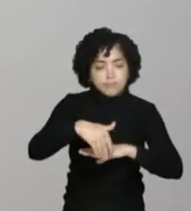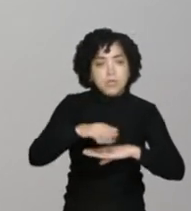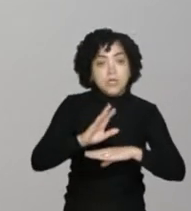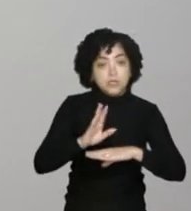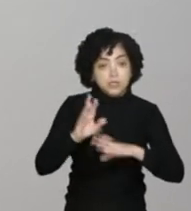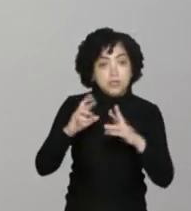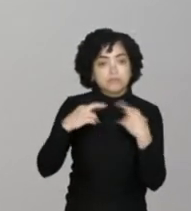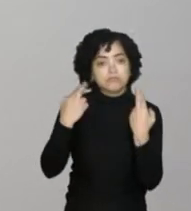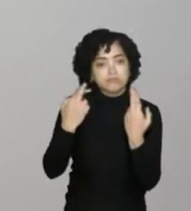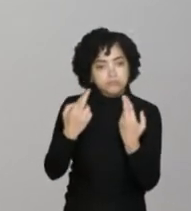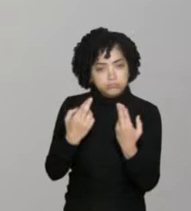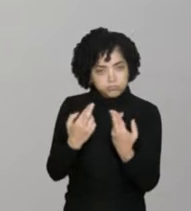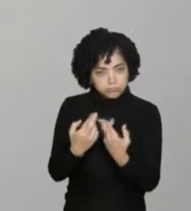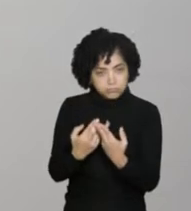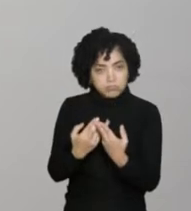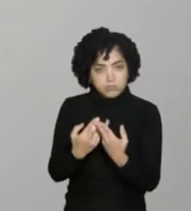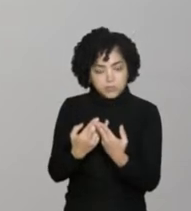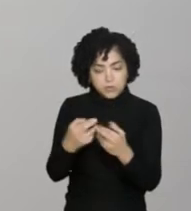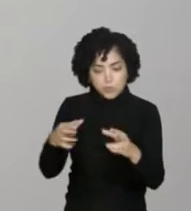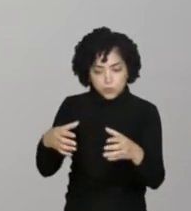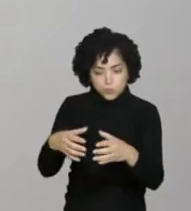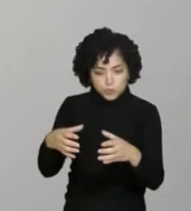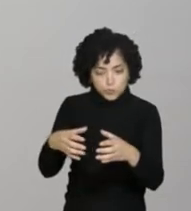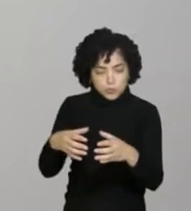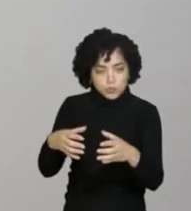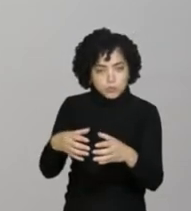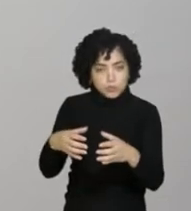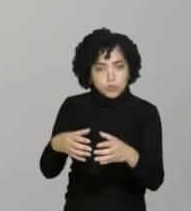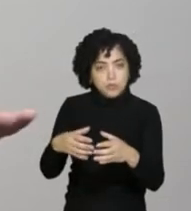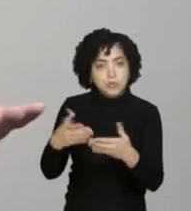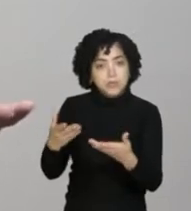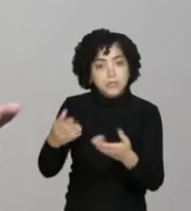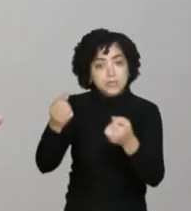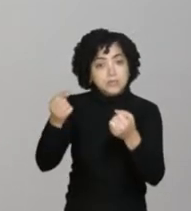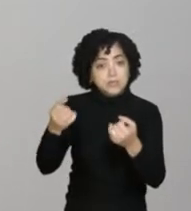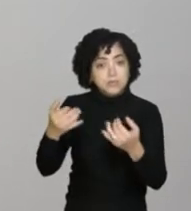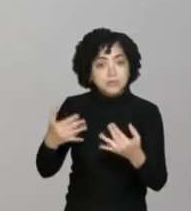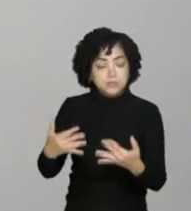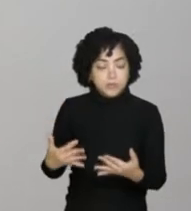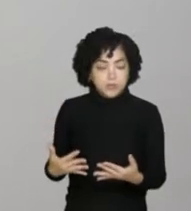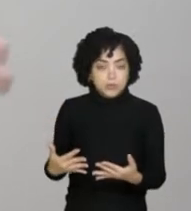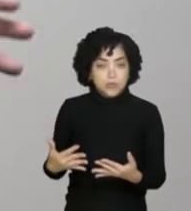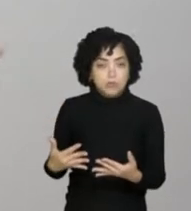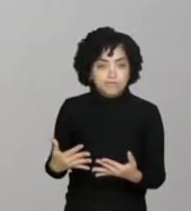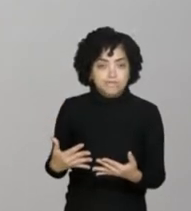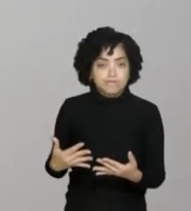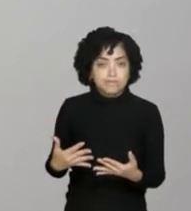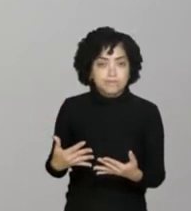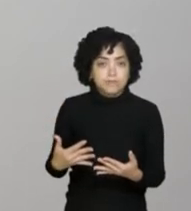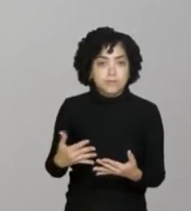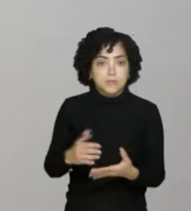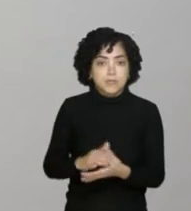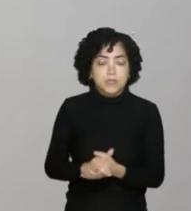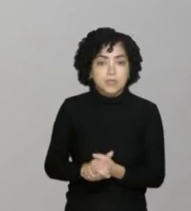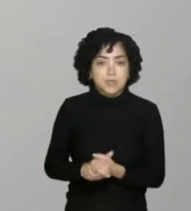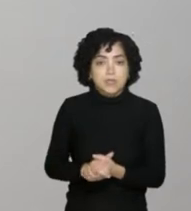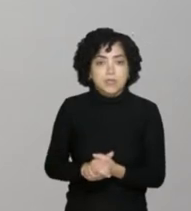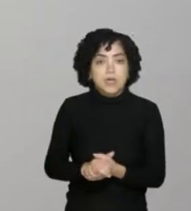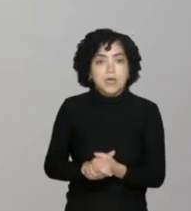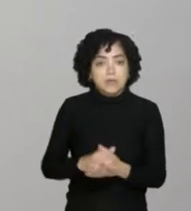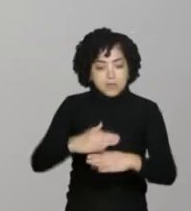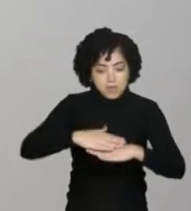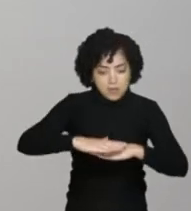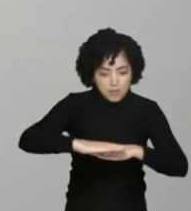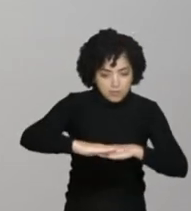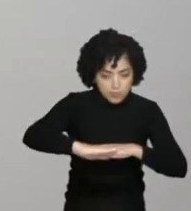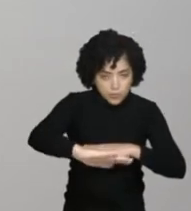Votorantim, onde a Votorantim se posicionou que ela tem vontade de fazer a pavimentação de